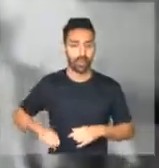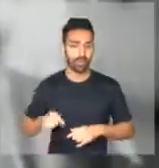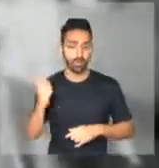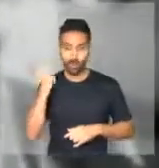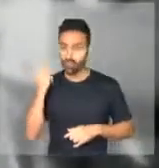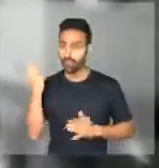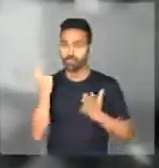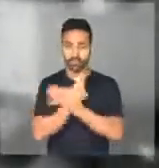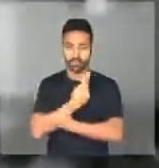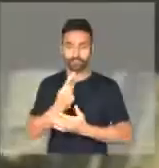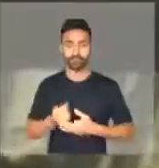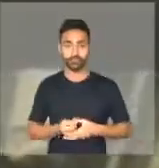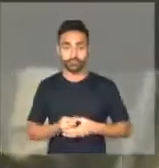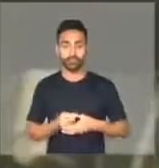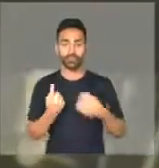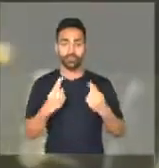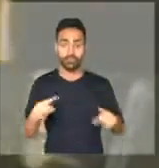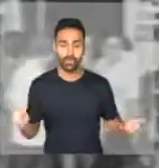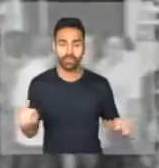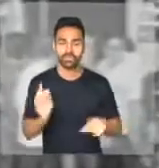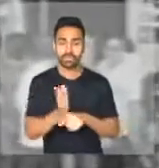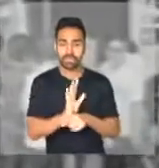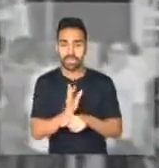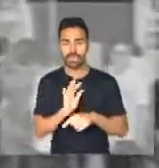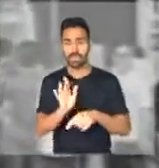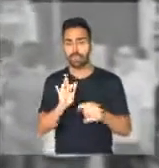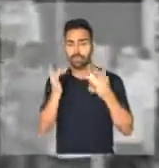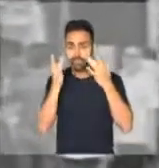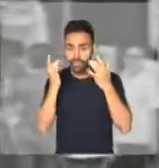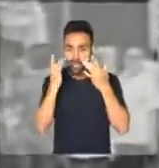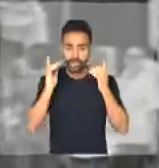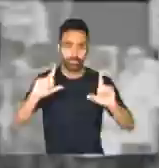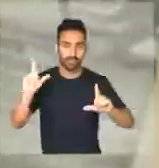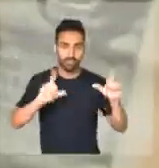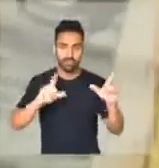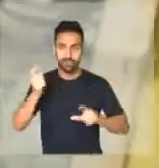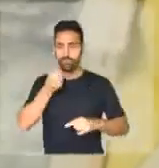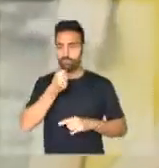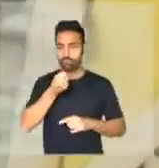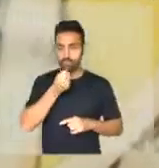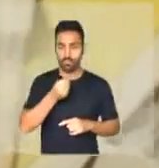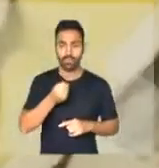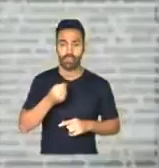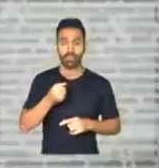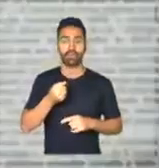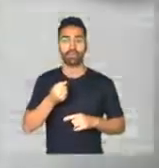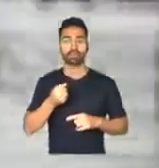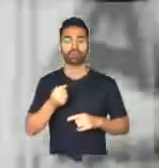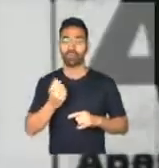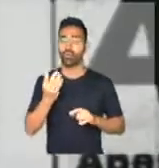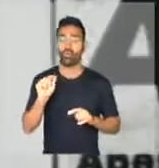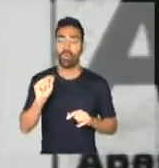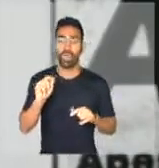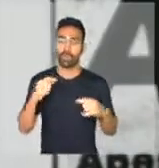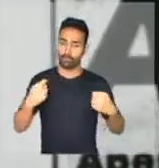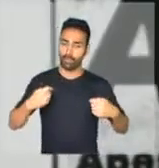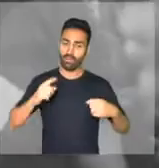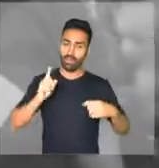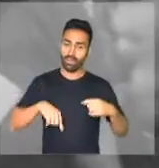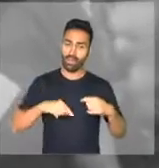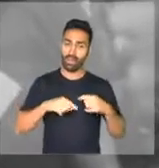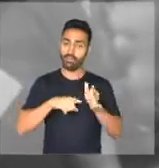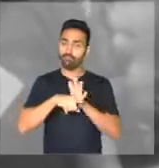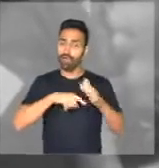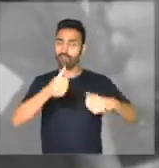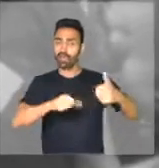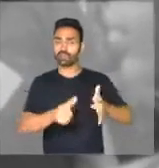comuns. Música, cinema, teatro, televisão e imprensa foram submetidos à censura prévia.